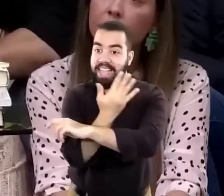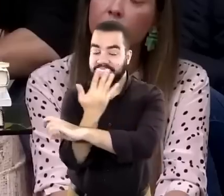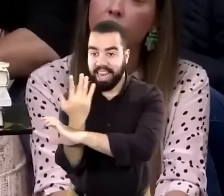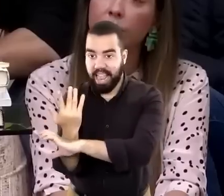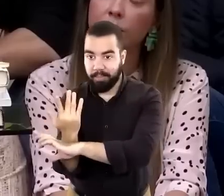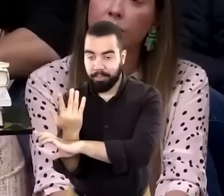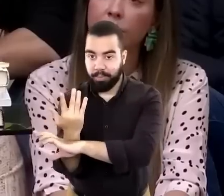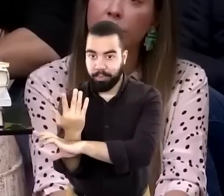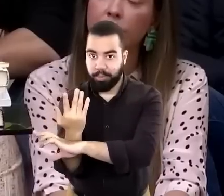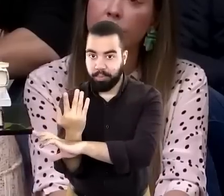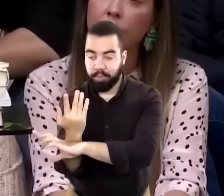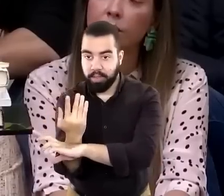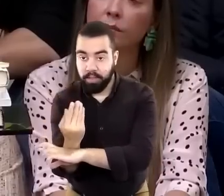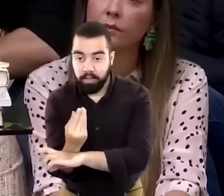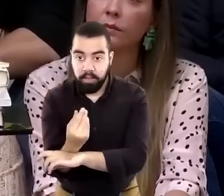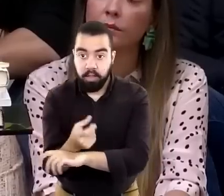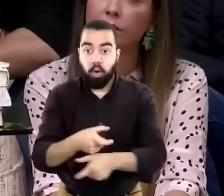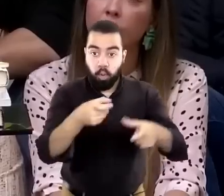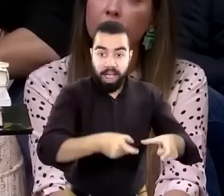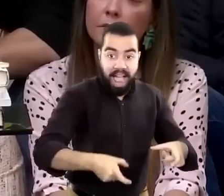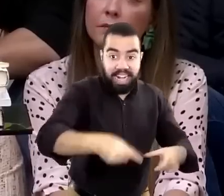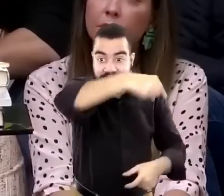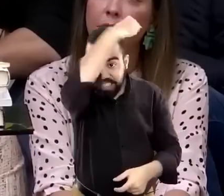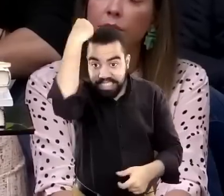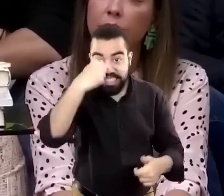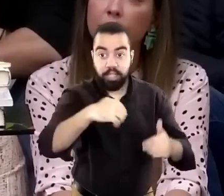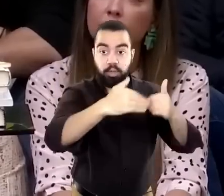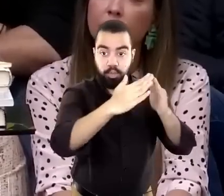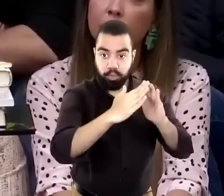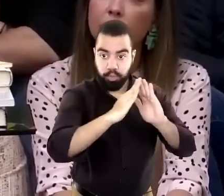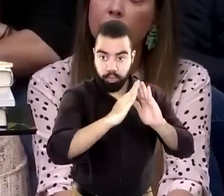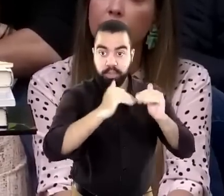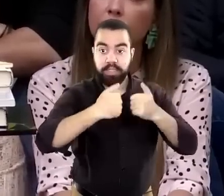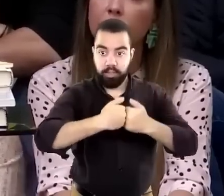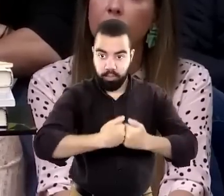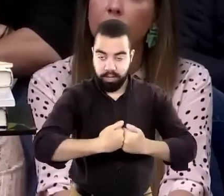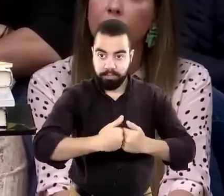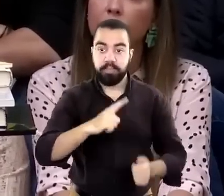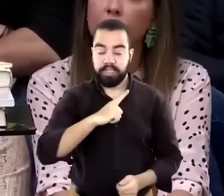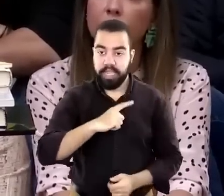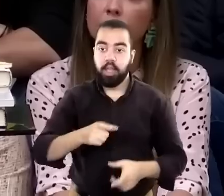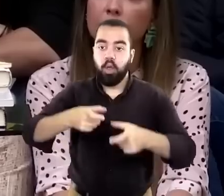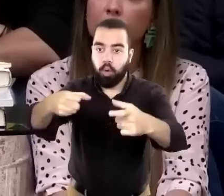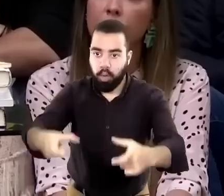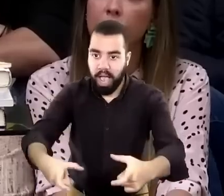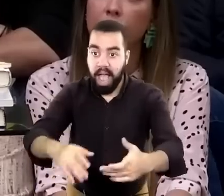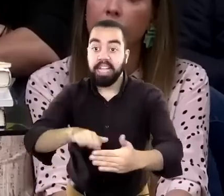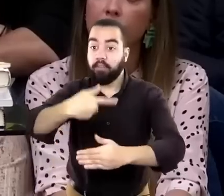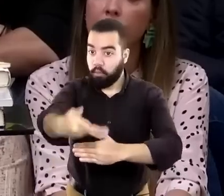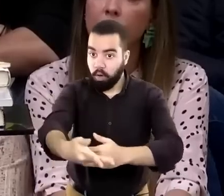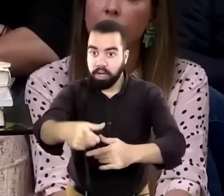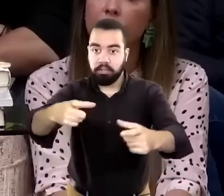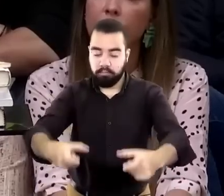das peças que ficava no lugar santo do santuário. Então você tinha a área externa, onde tinha o altar de